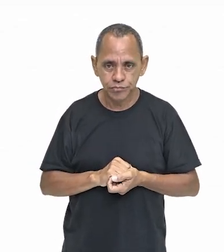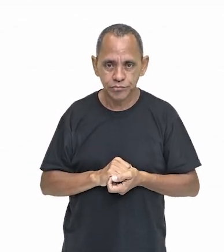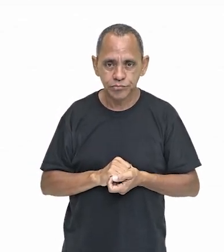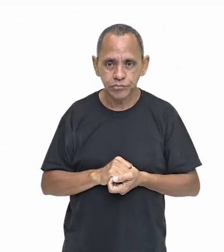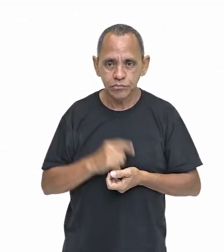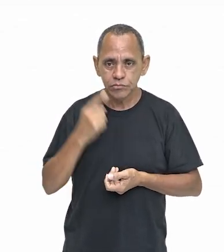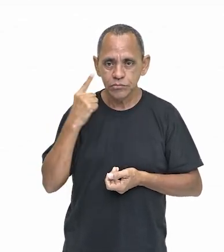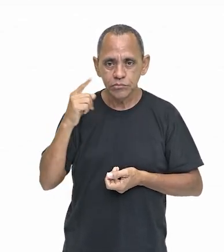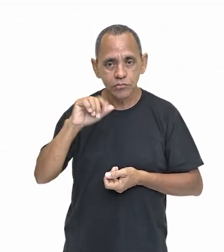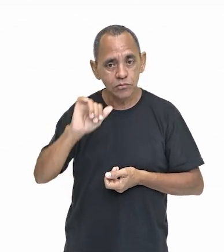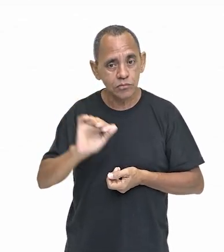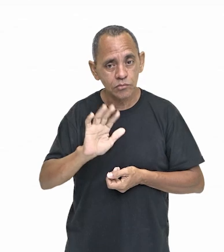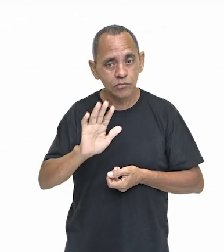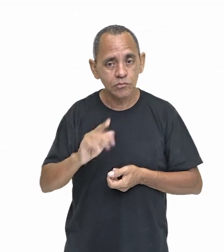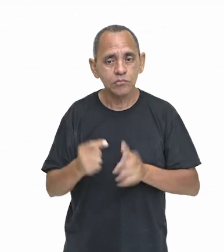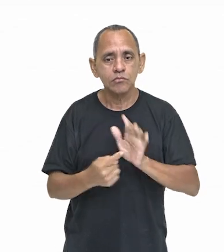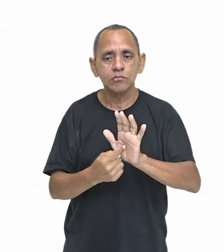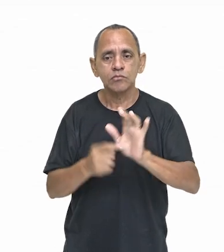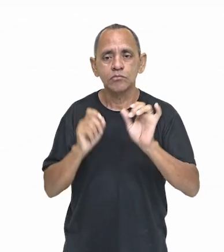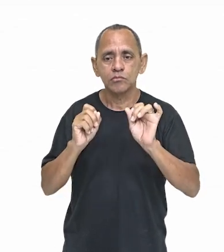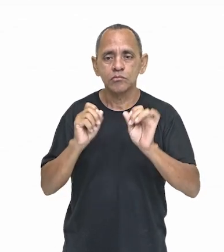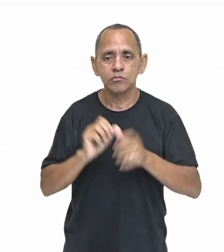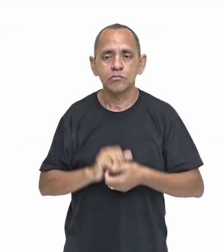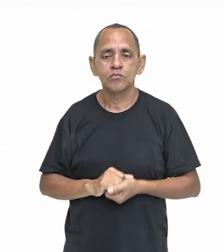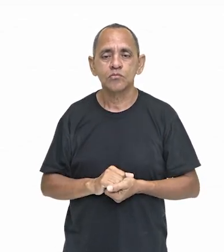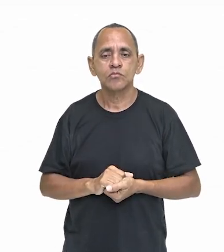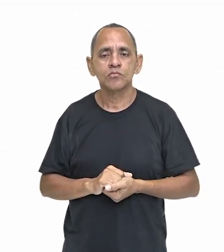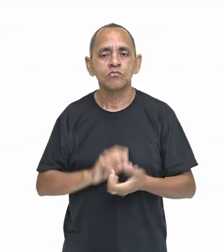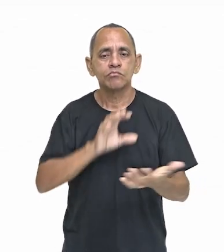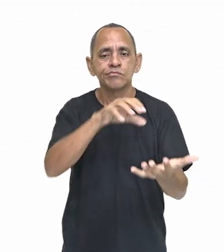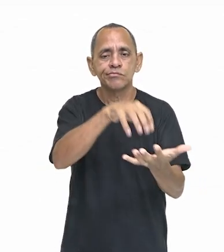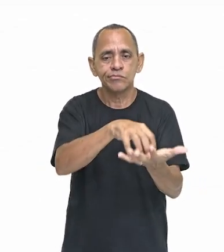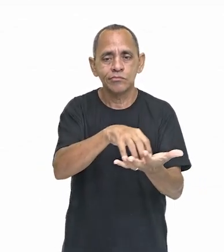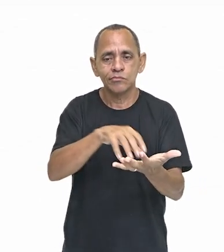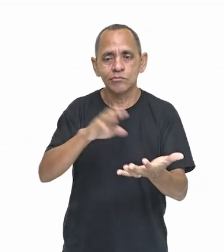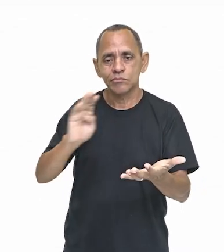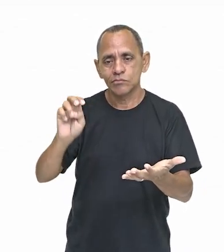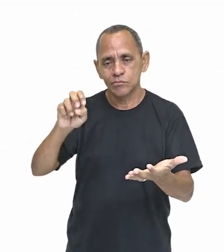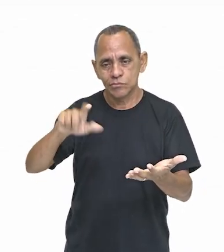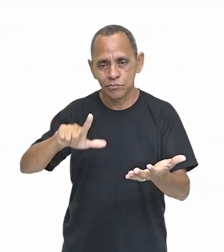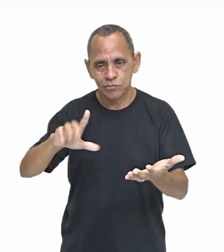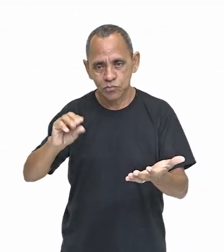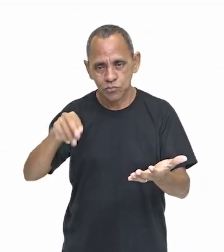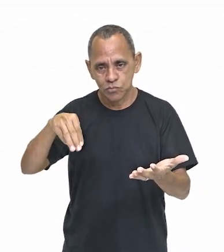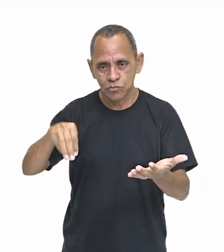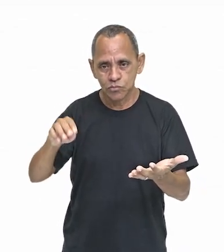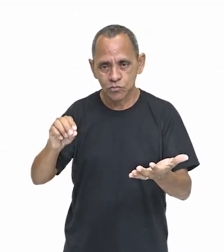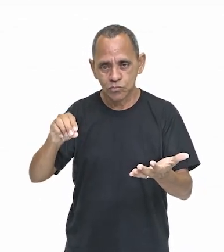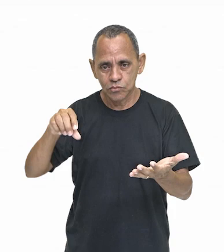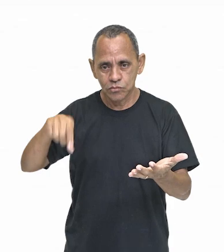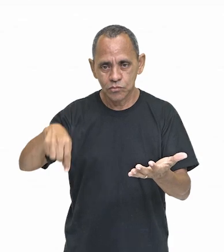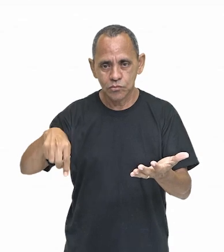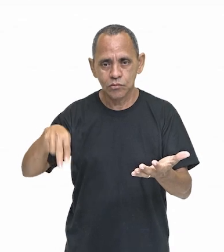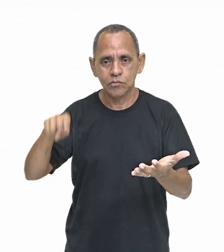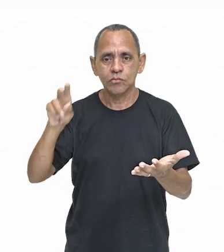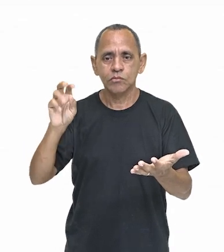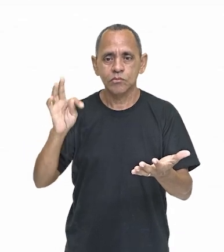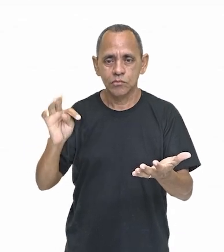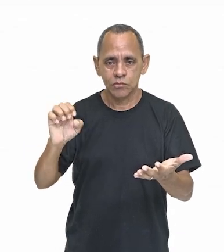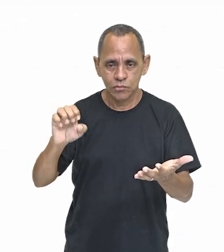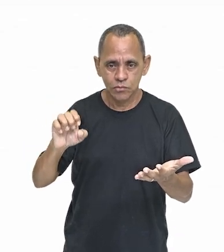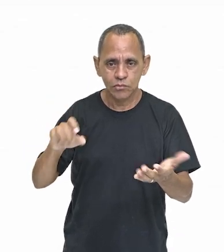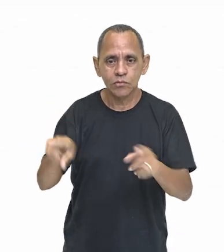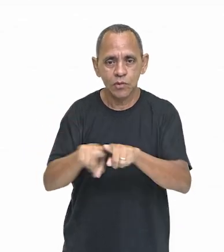da usina de Belo Monte, tá certo, pessoal? Né? Uma das maiores usinas do